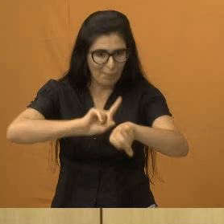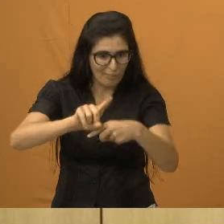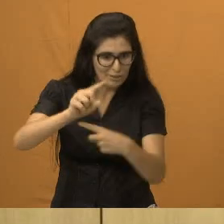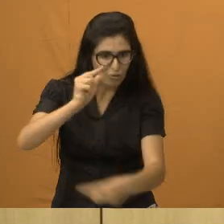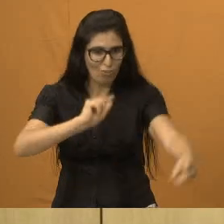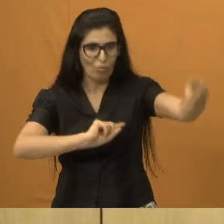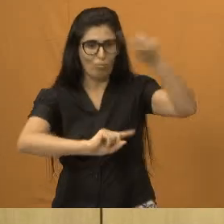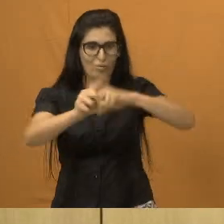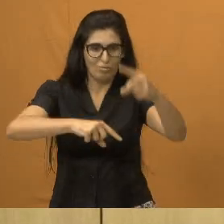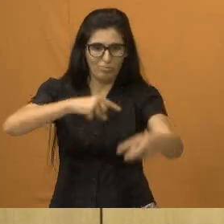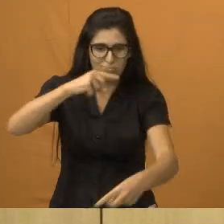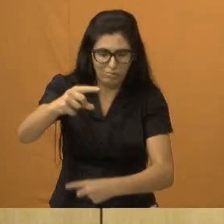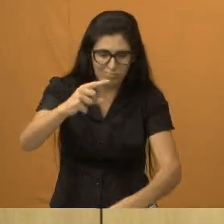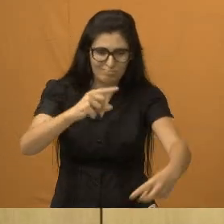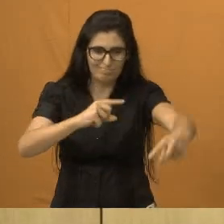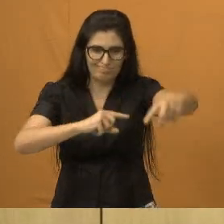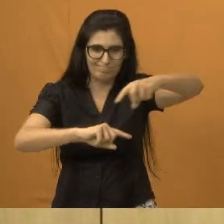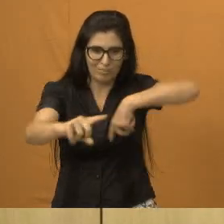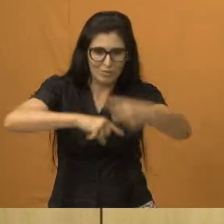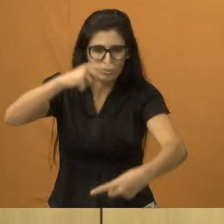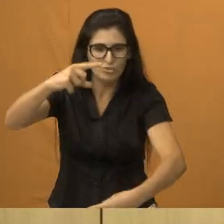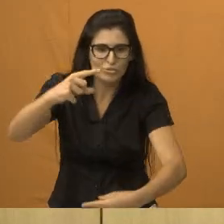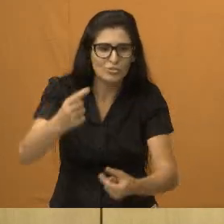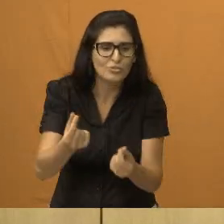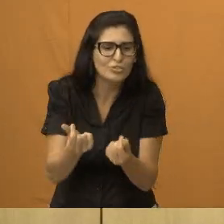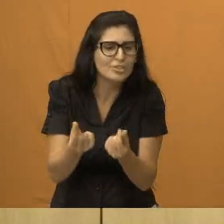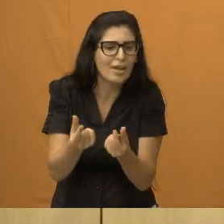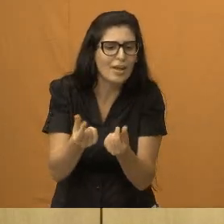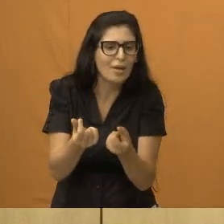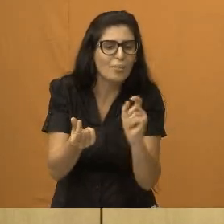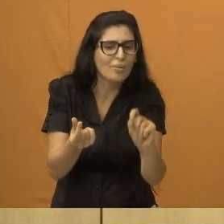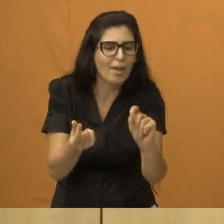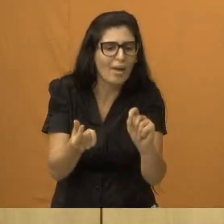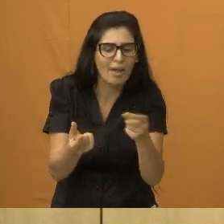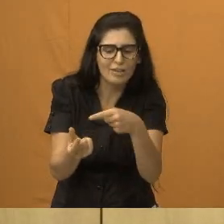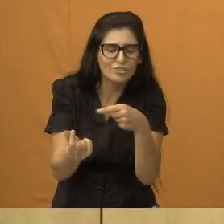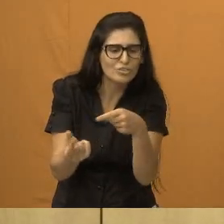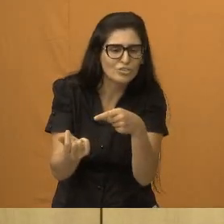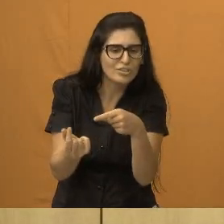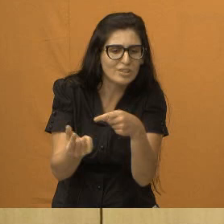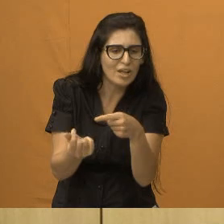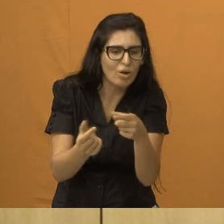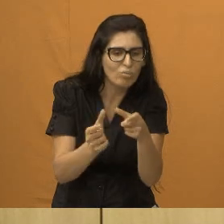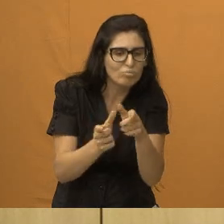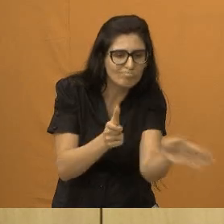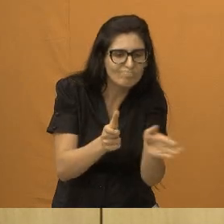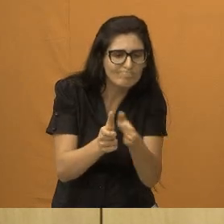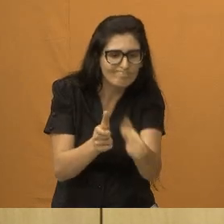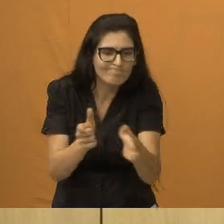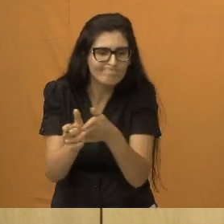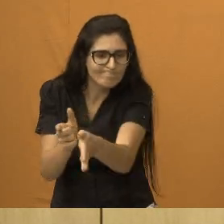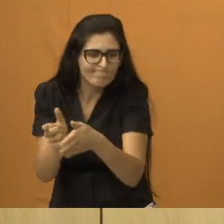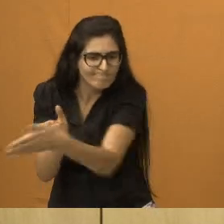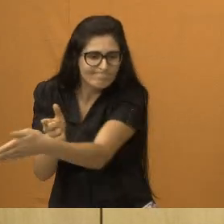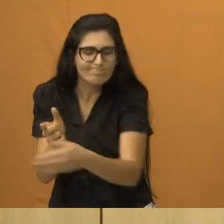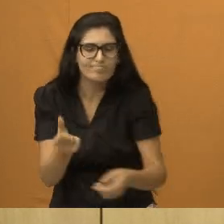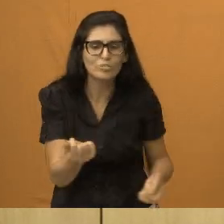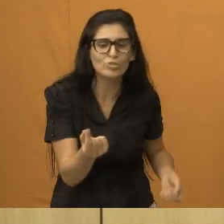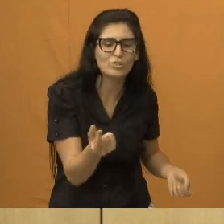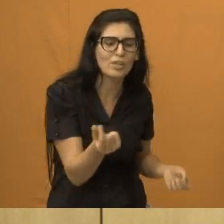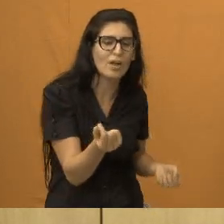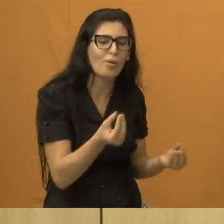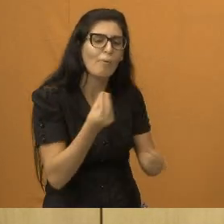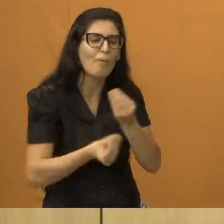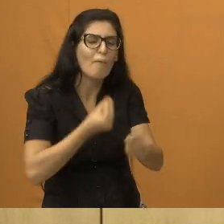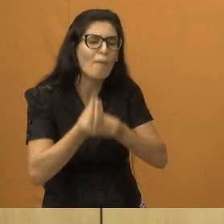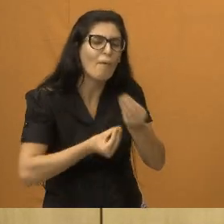qual descrição que ele ocupa, daí, no caso, o Reinaldo? Da onde que ele entra aqui? Porque ele sai como despesa